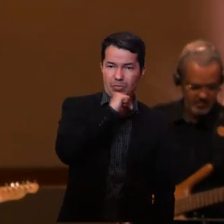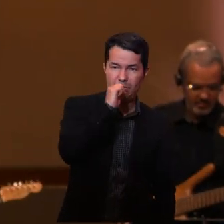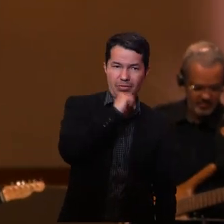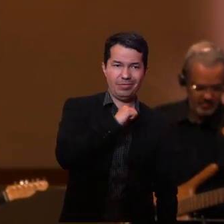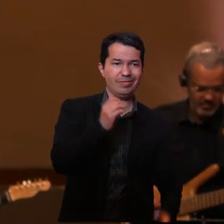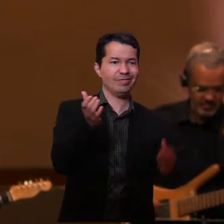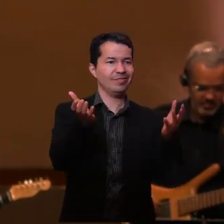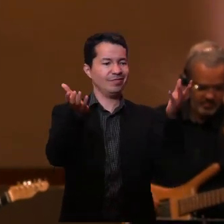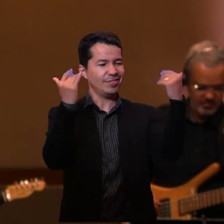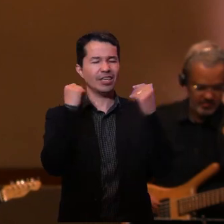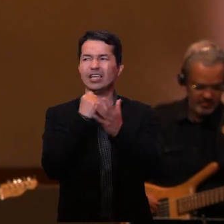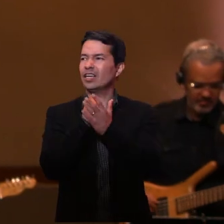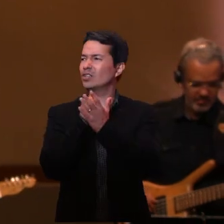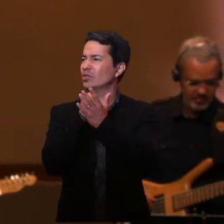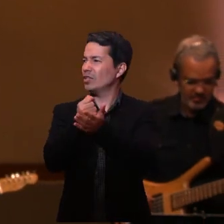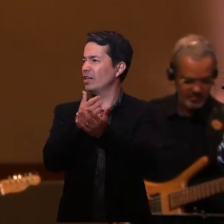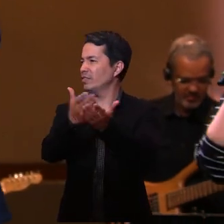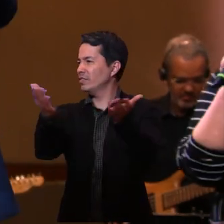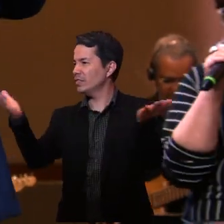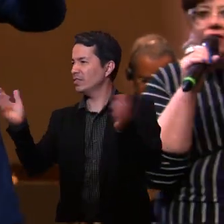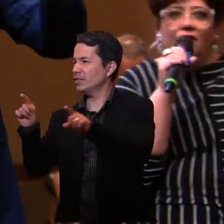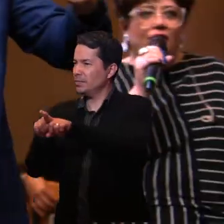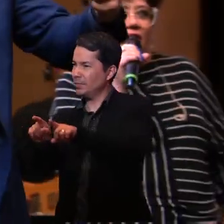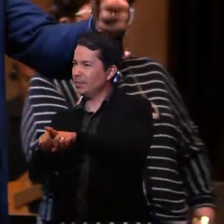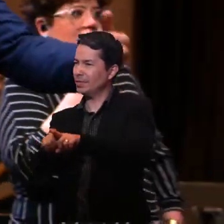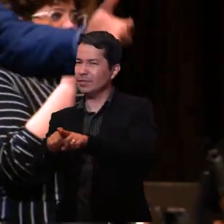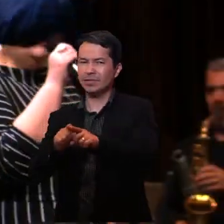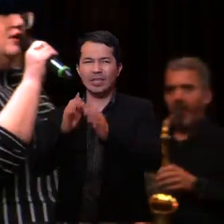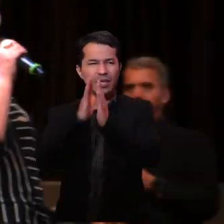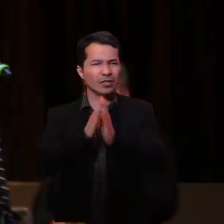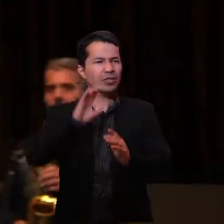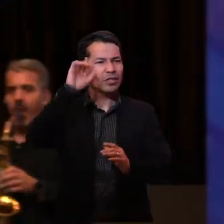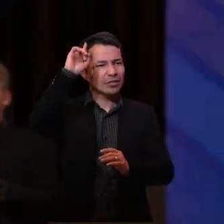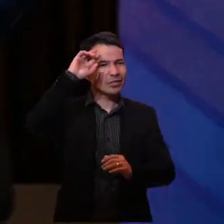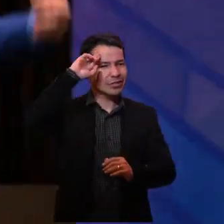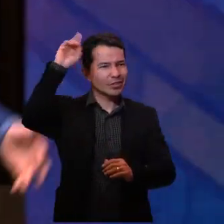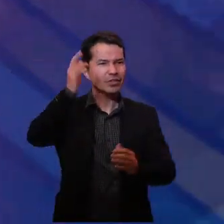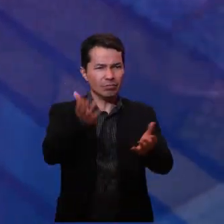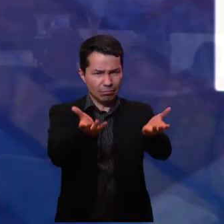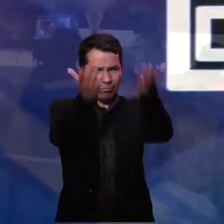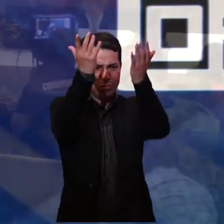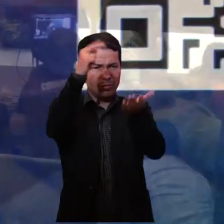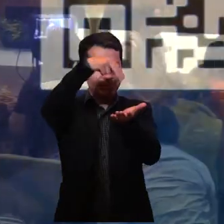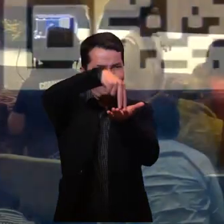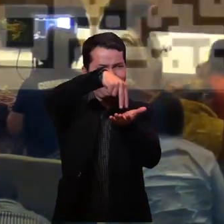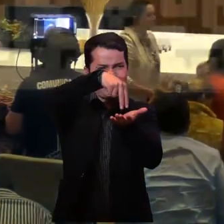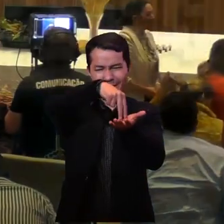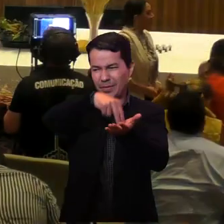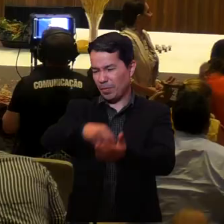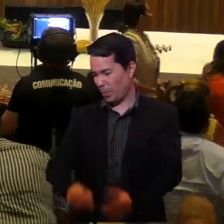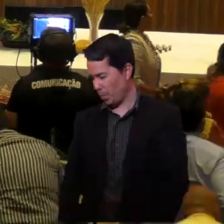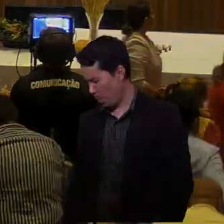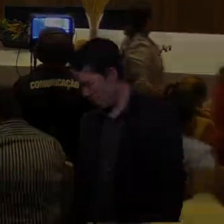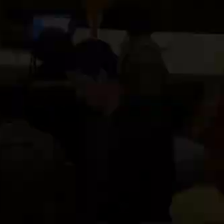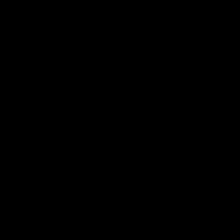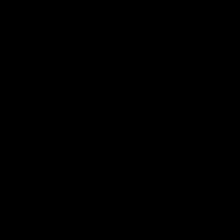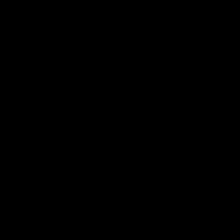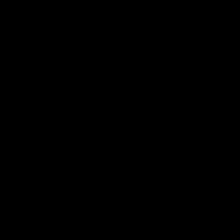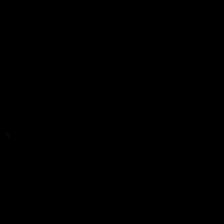gente vai te ajudar na caminhada com Deus. Vamos adorar o Senhor. Fique de pé todo mundo agora. Vamos celebrar ao Senhor. Música.